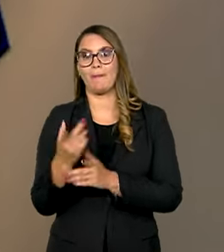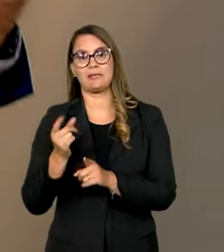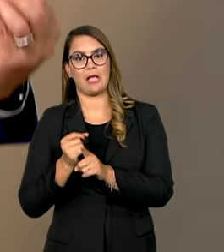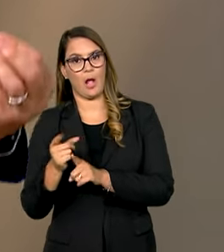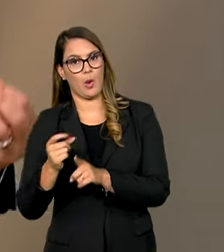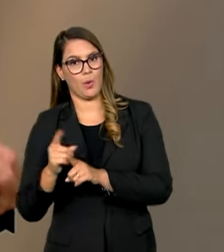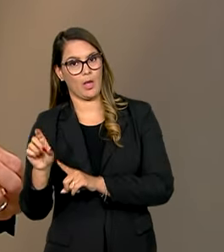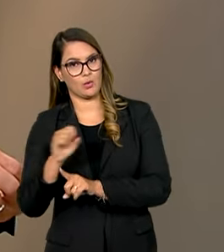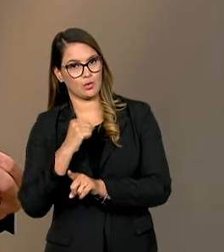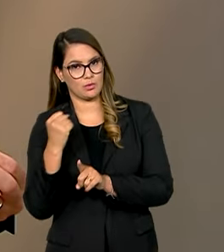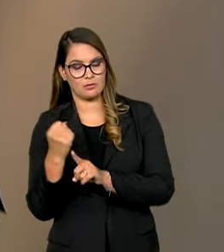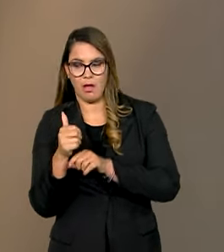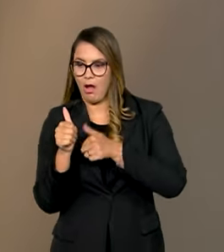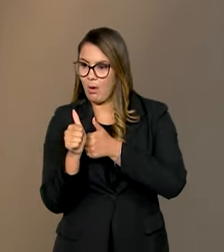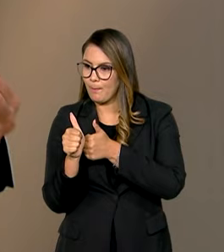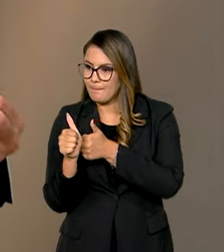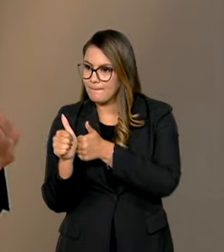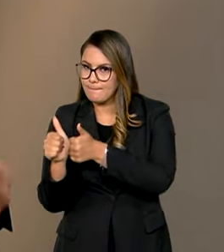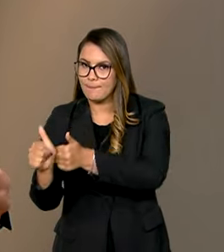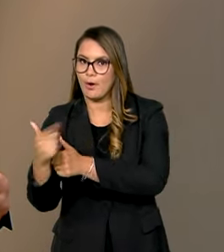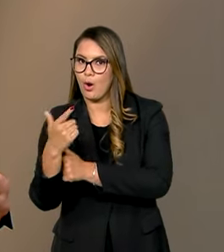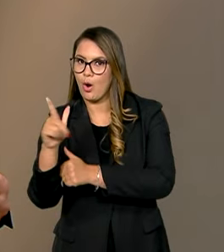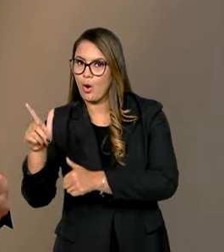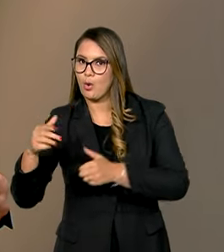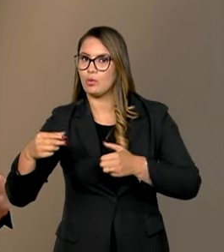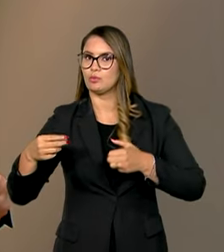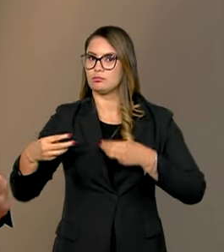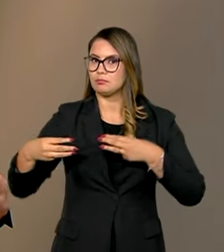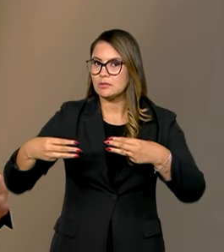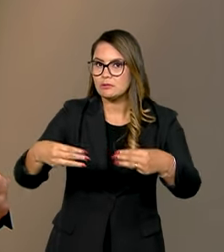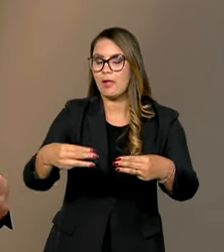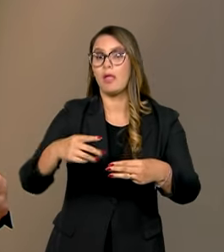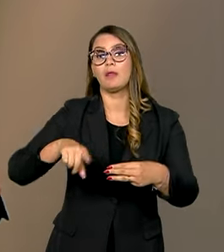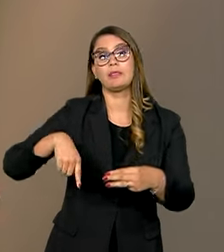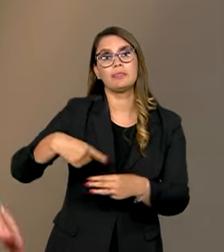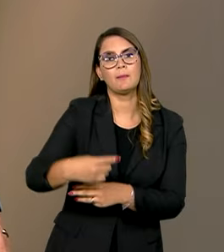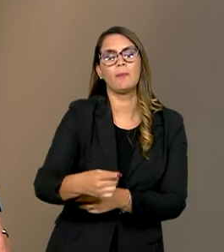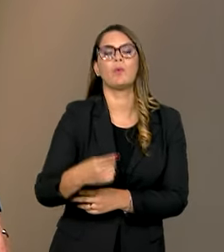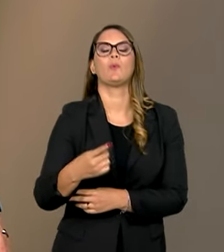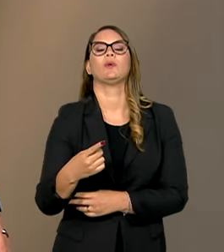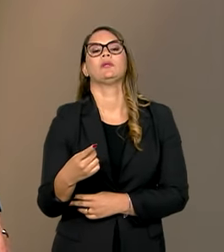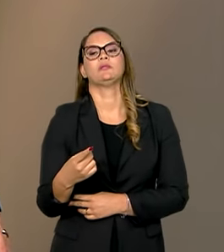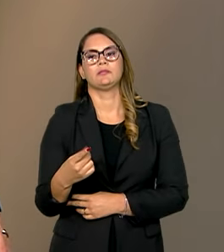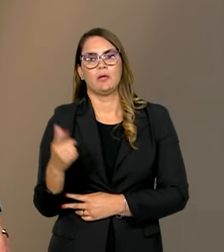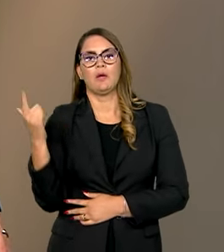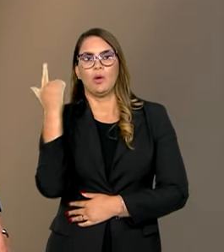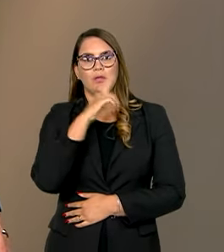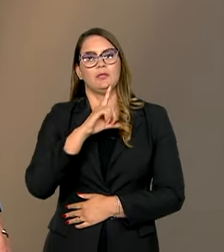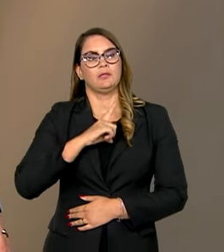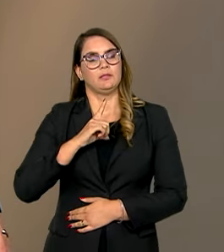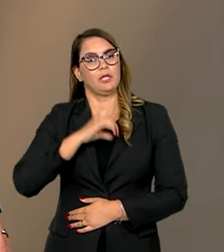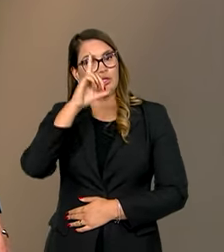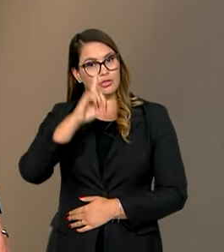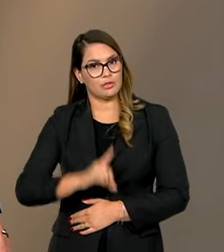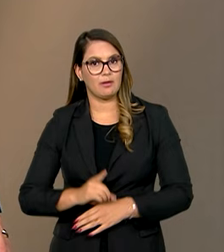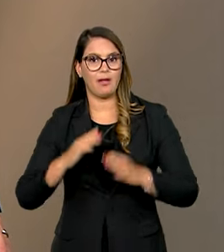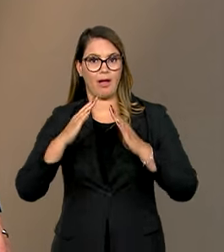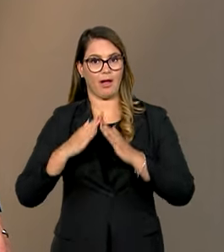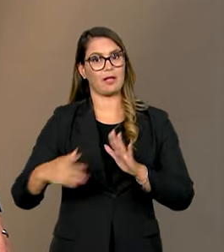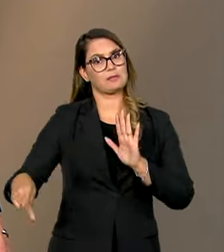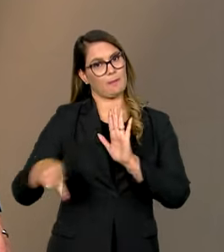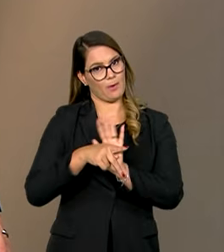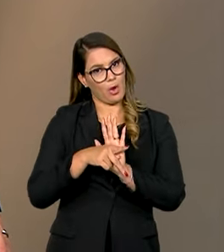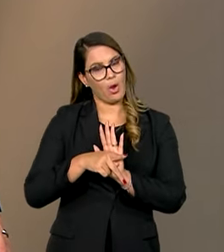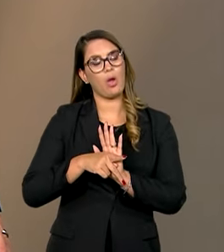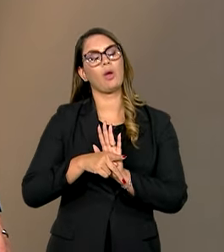com todo esse acompanhamento dos outros ministérios, para que, ao final, elas possam ter o direito à casa própria, ter direito a estar